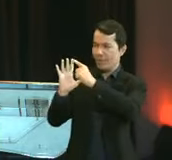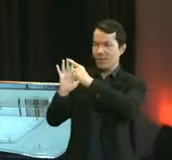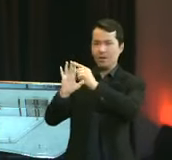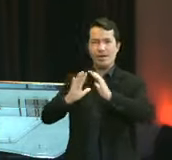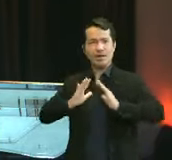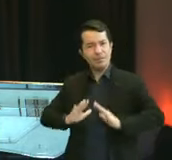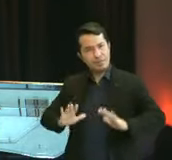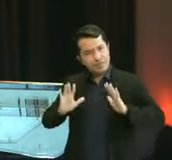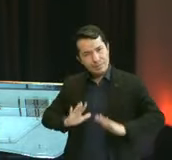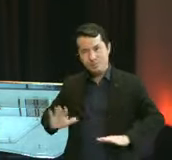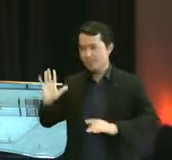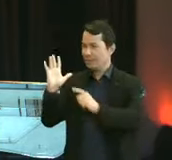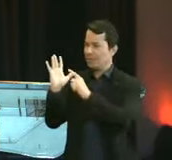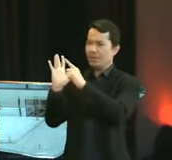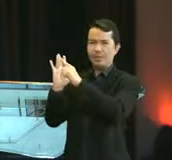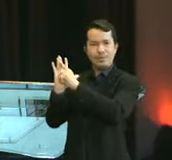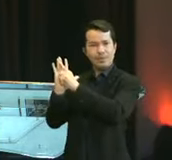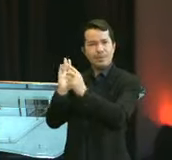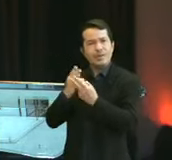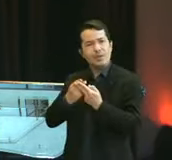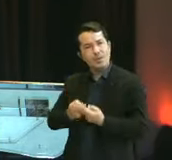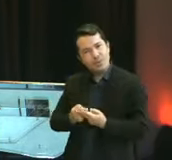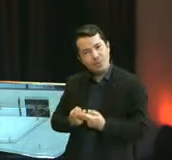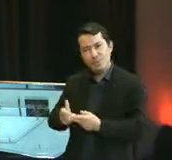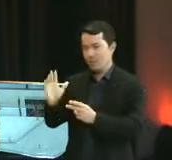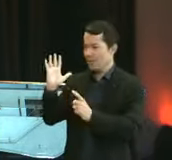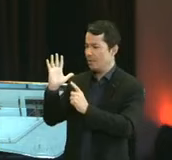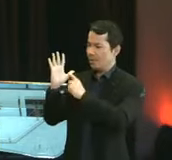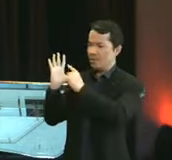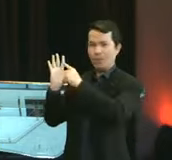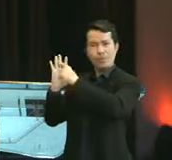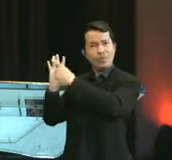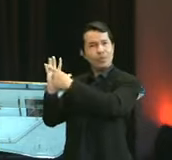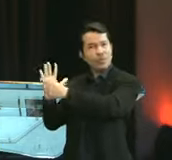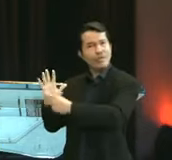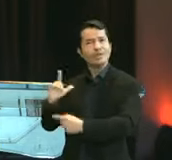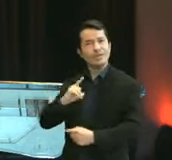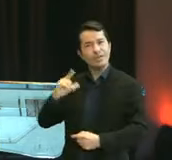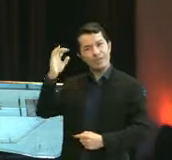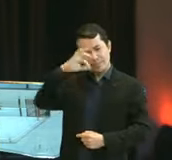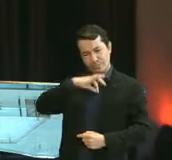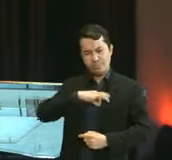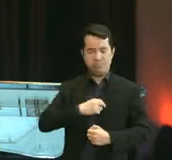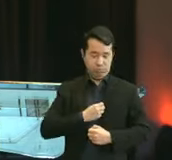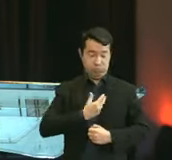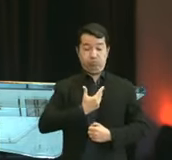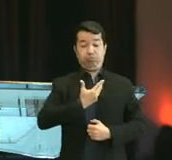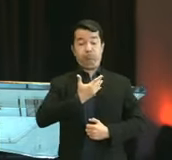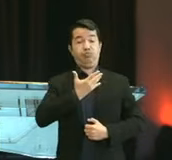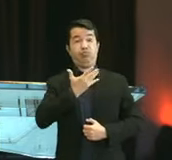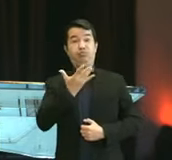filha estava gravando um vídeo sobre o fruto do Espírito, ela falando do jeitinho dela.